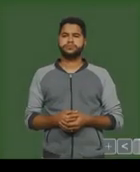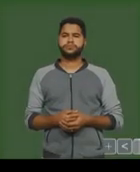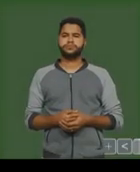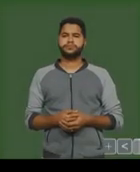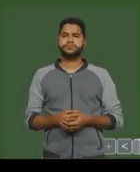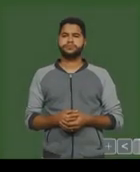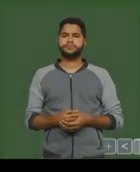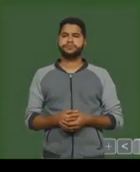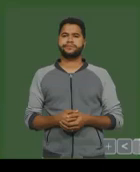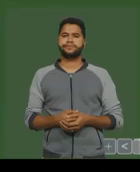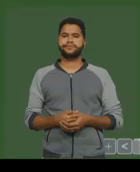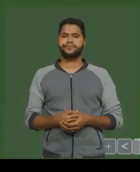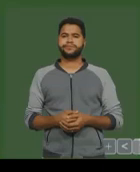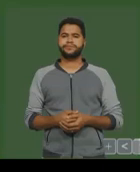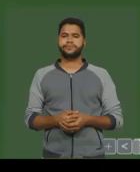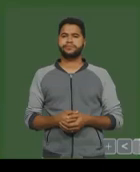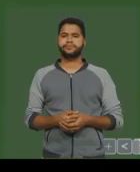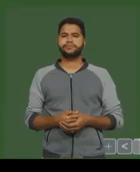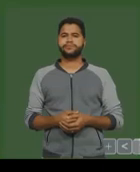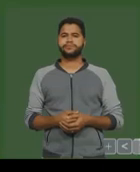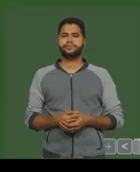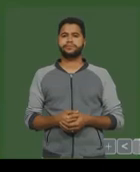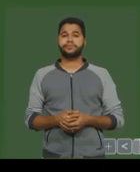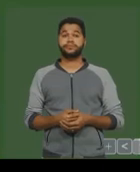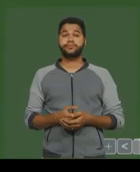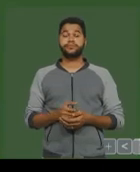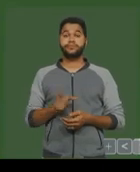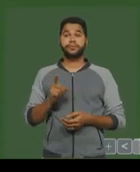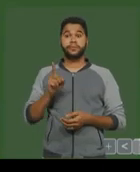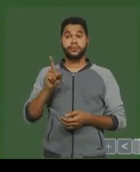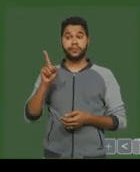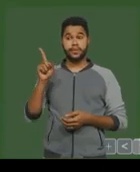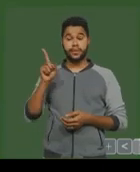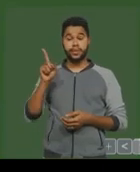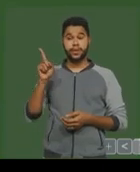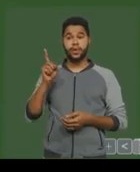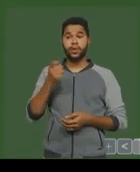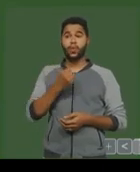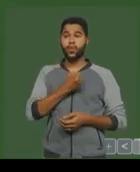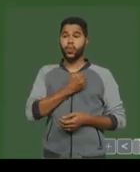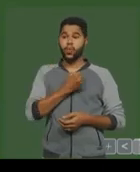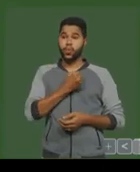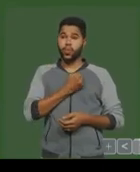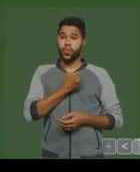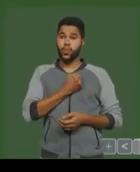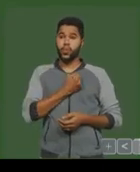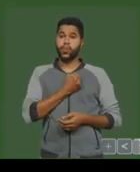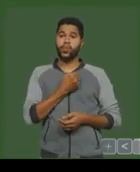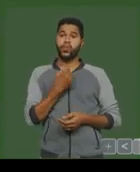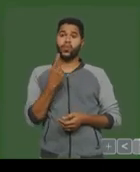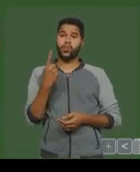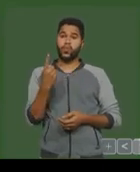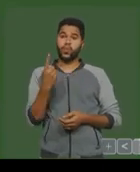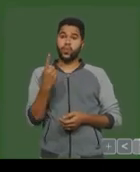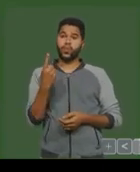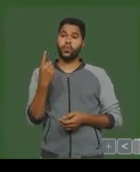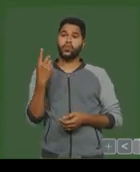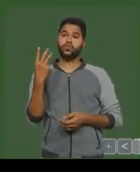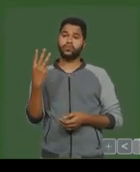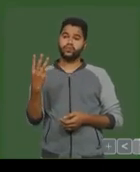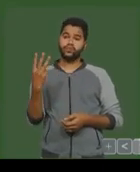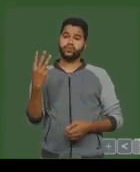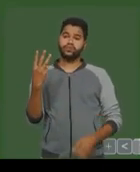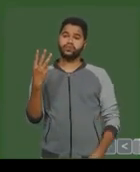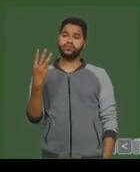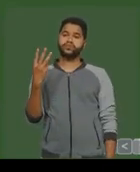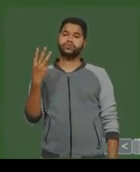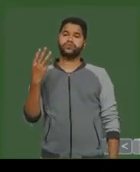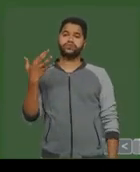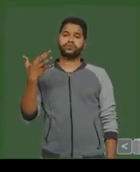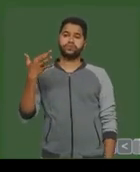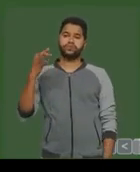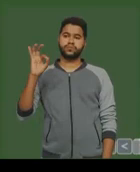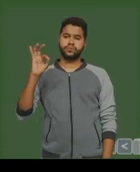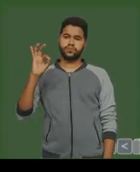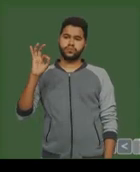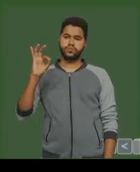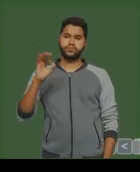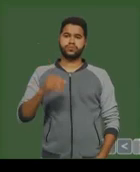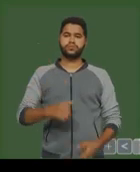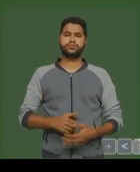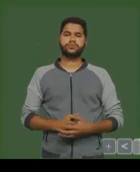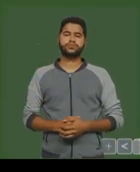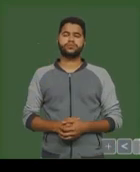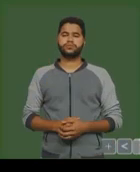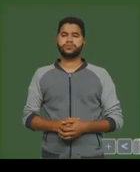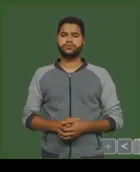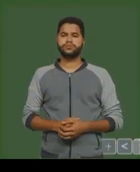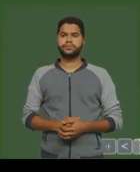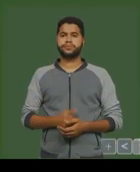de... Gente, nesta ordem, os números 1, 3 e 10. Bom,